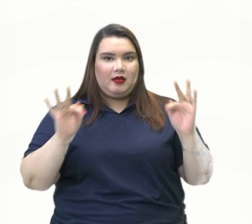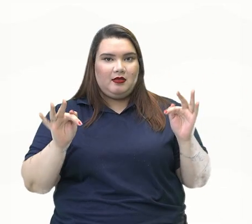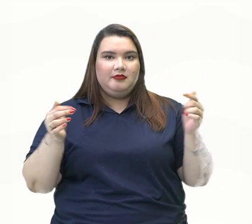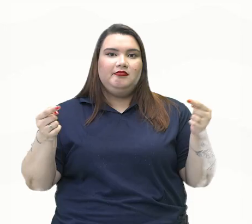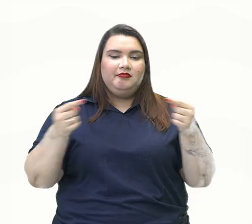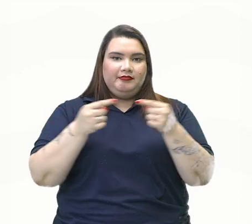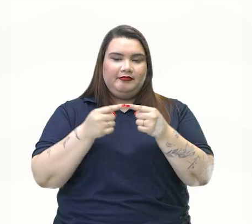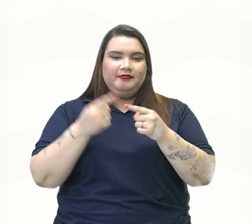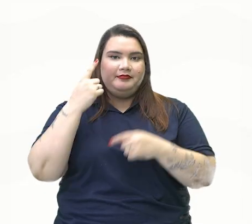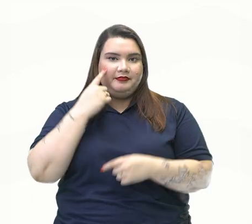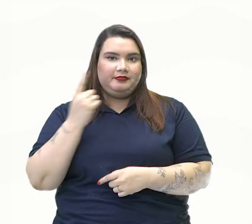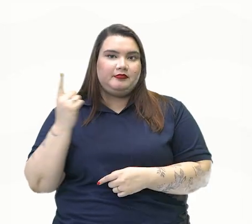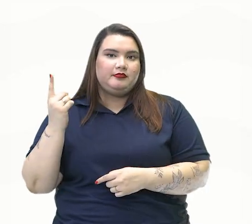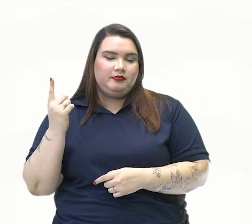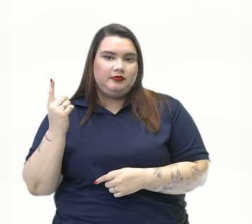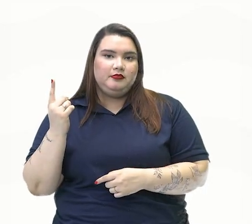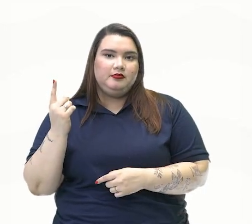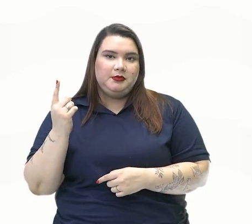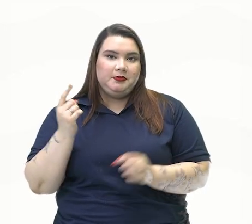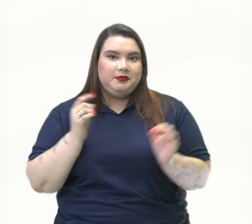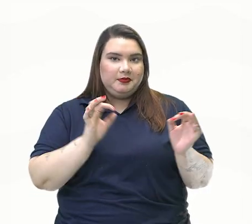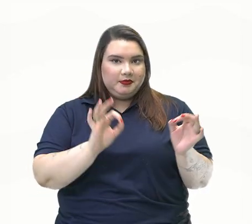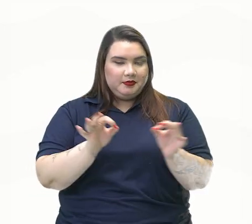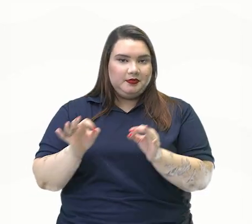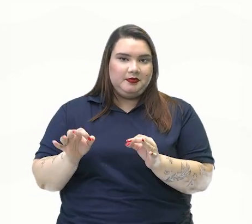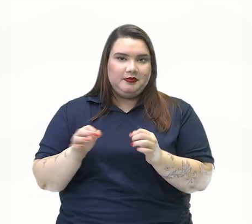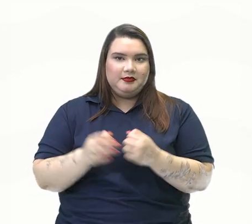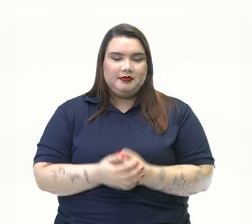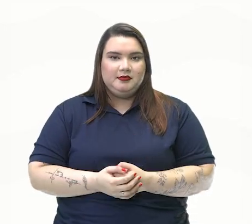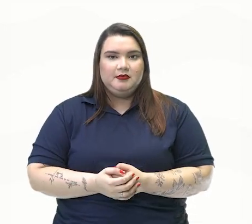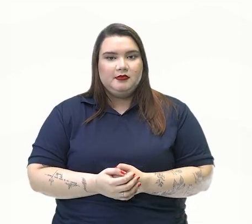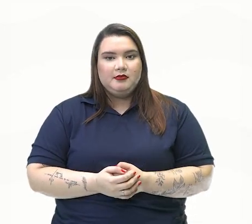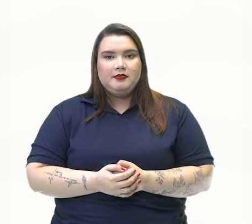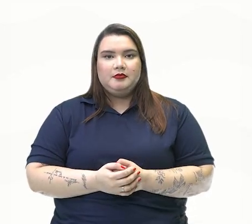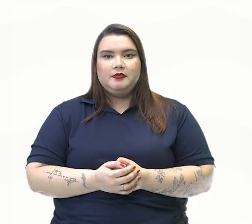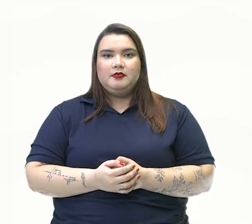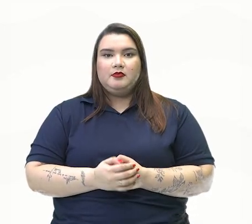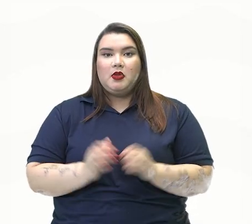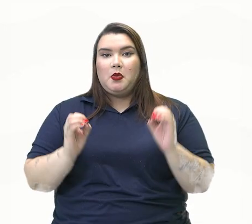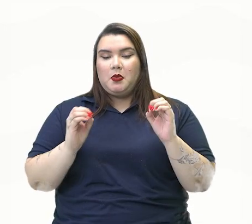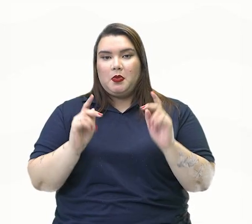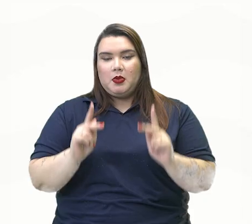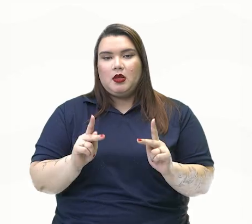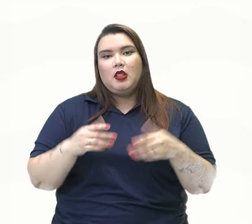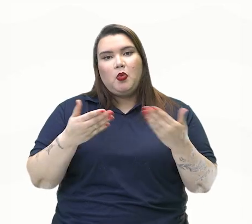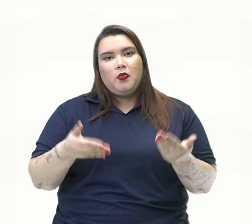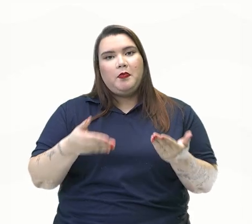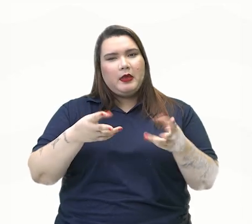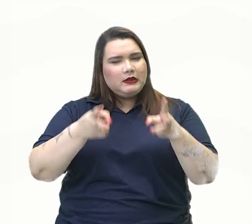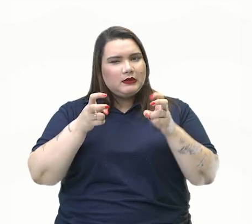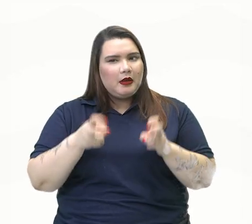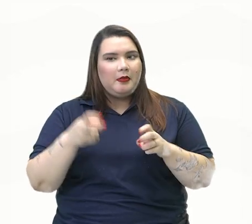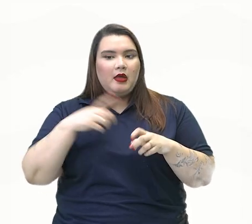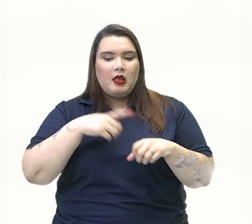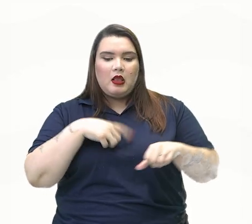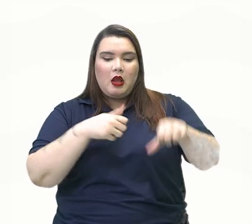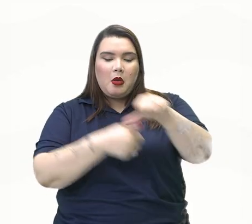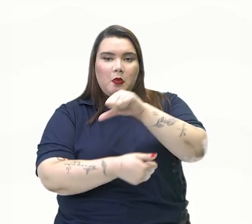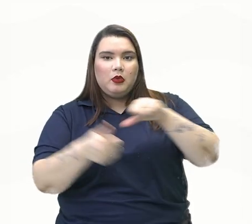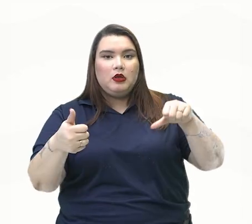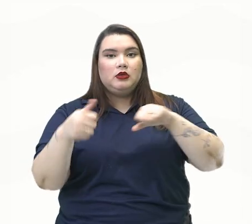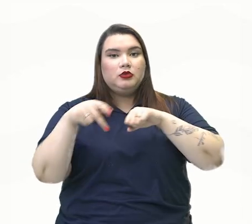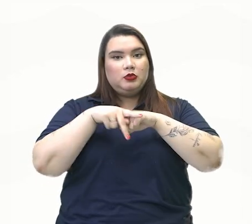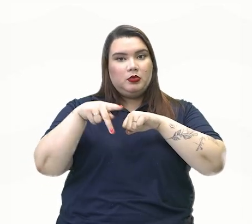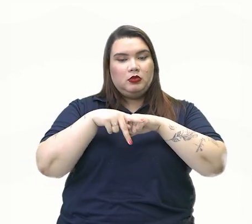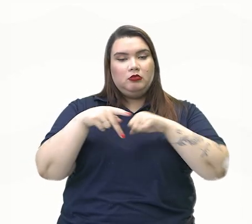look tired. Ela disse-me que eu parecia cansado. Tá certo? Então, há essa mudança aí dos pronomes pessoais.